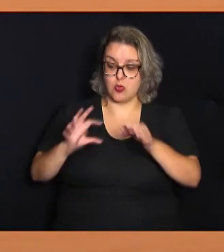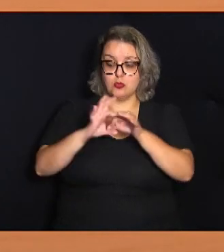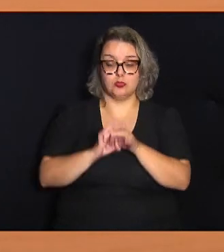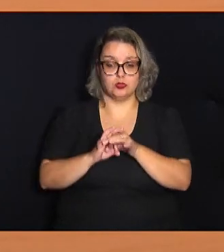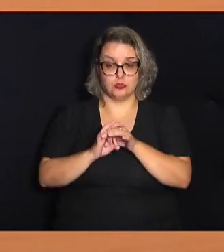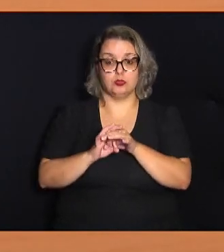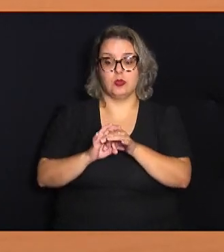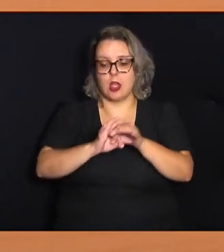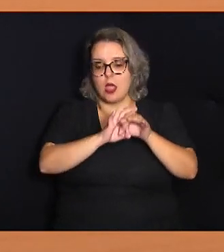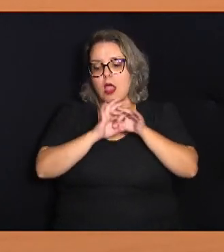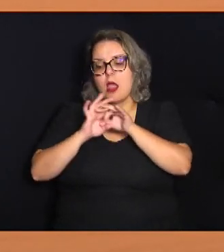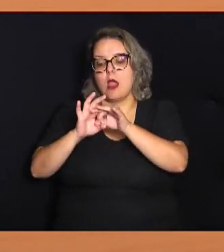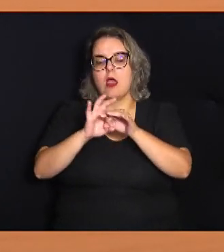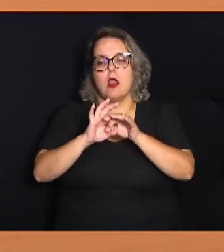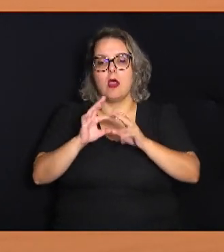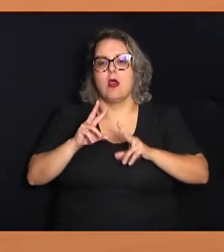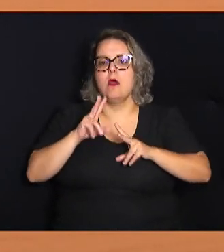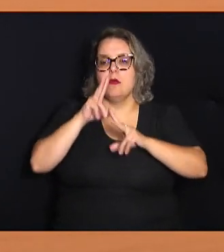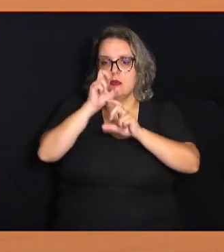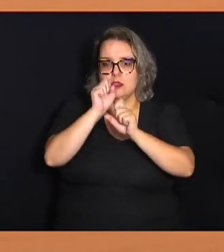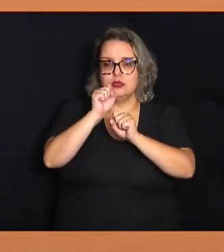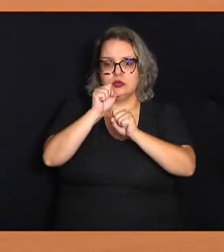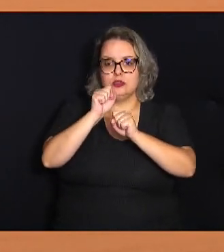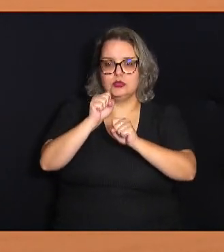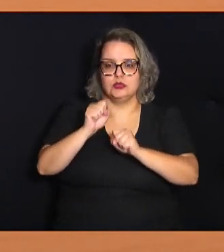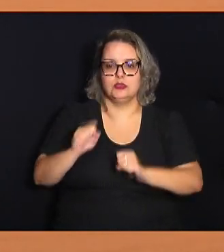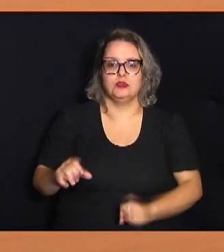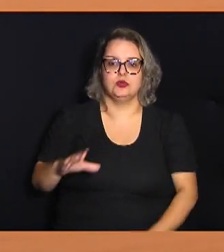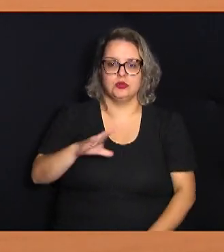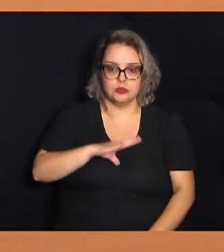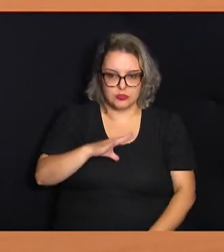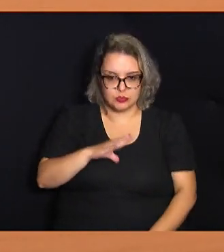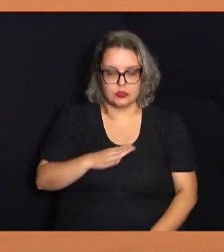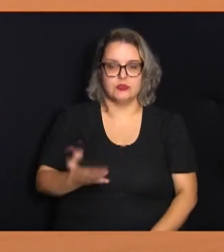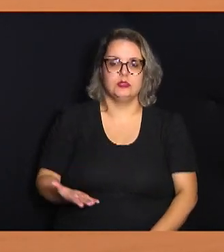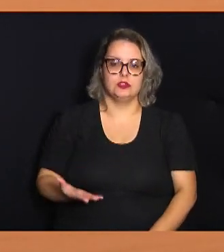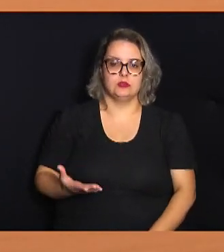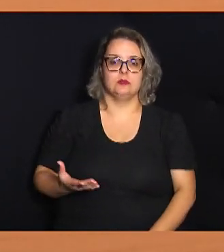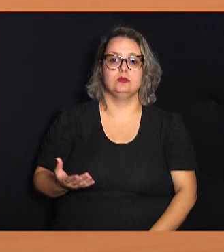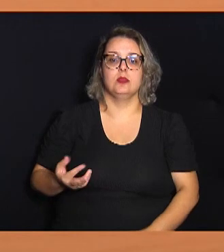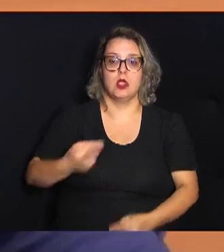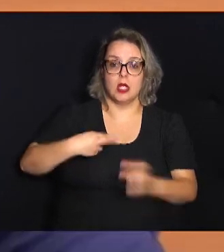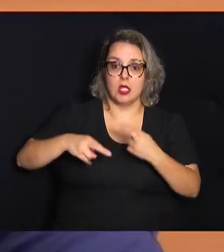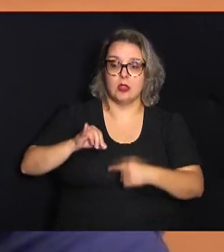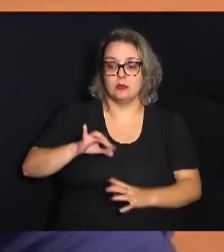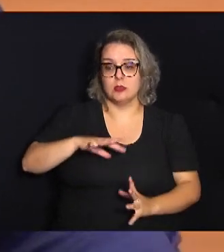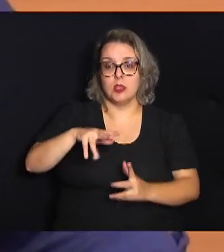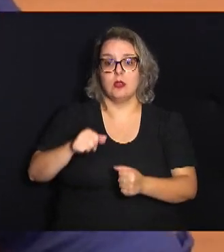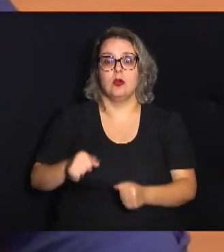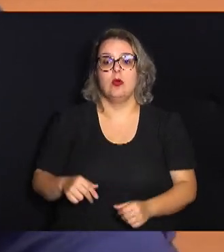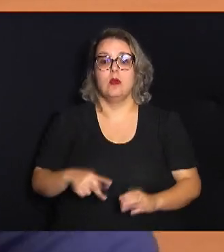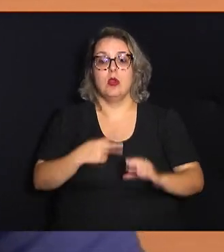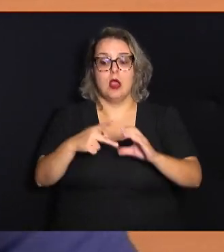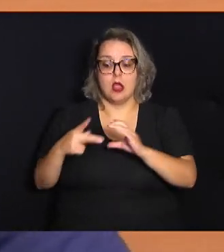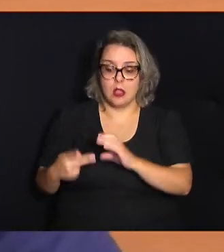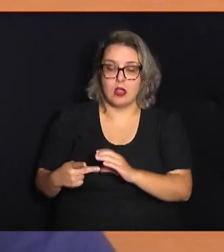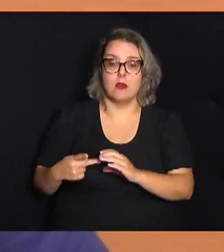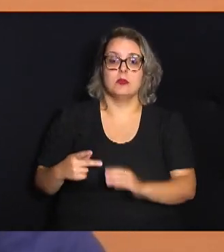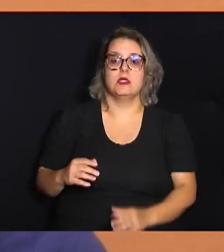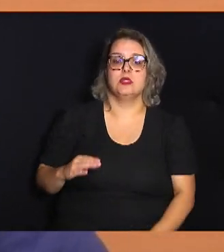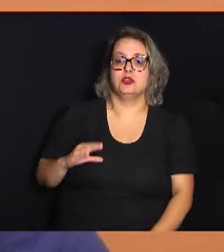da Comissão Municipal de Relações Internacionais com a Câmara de Comércio. Maurinei